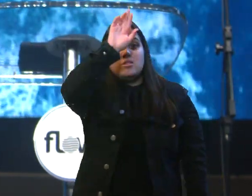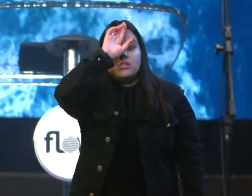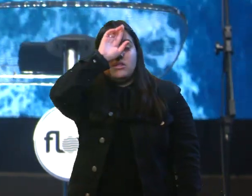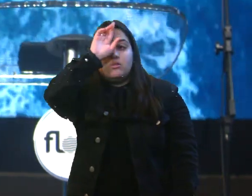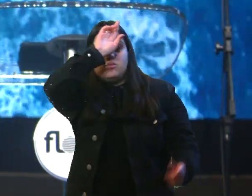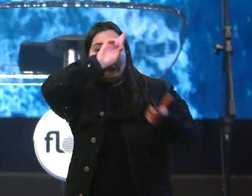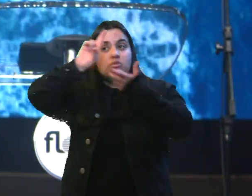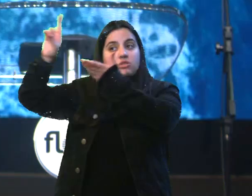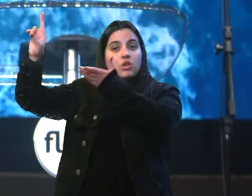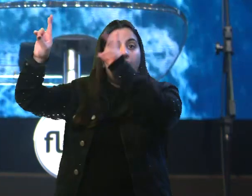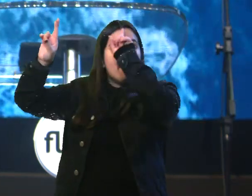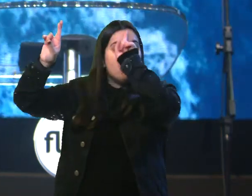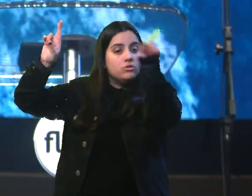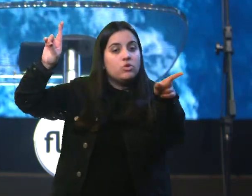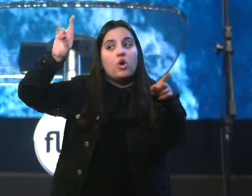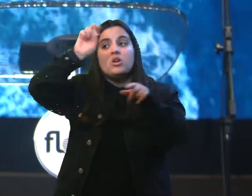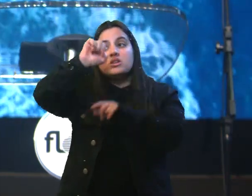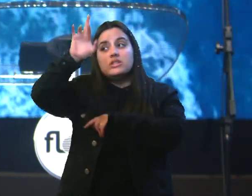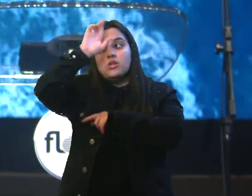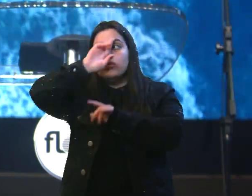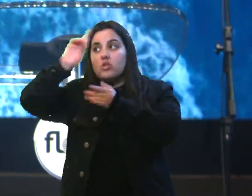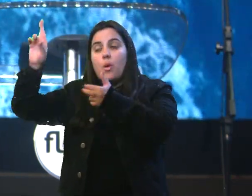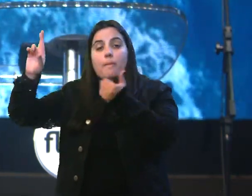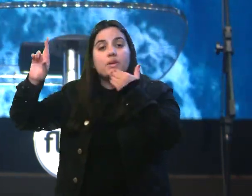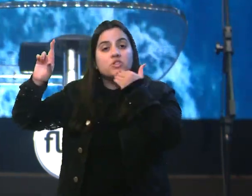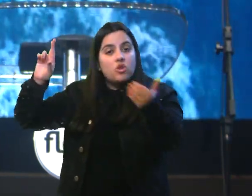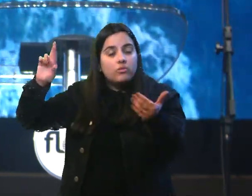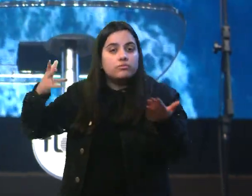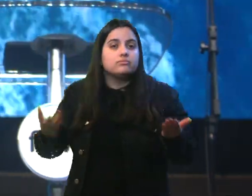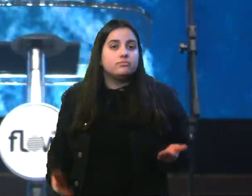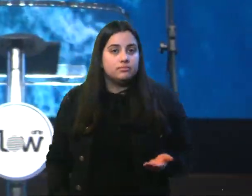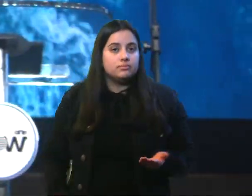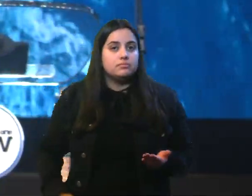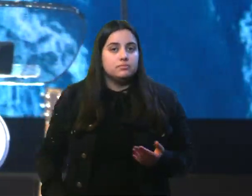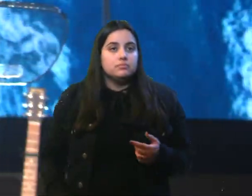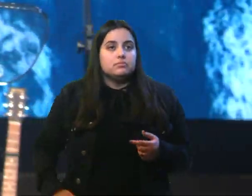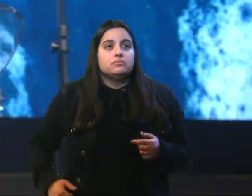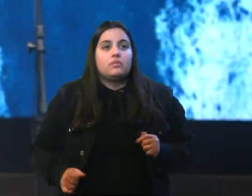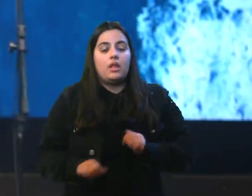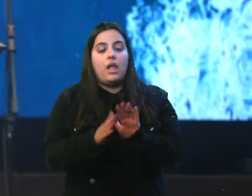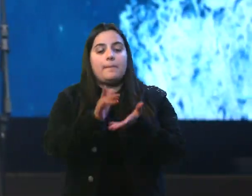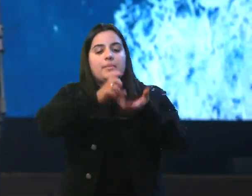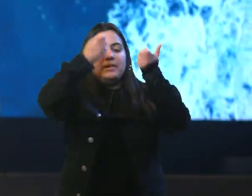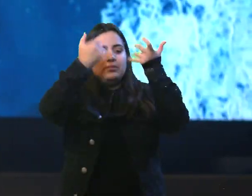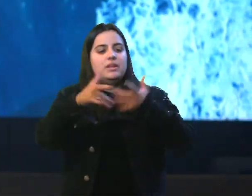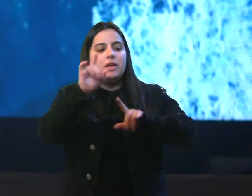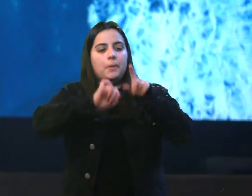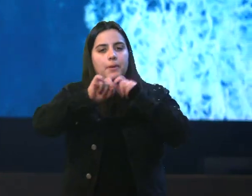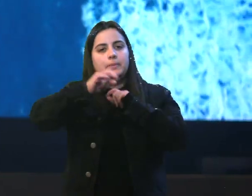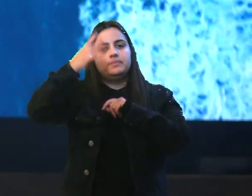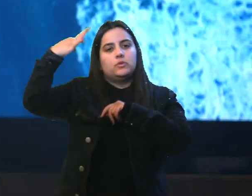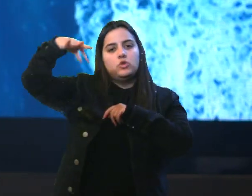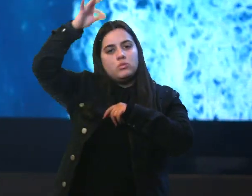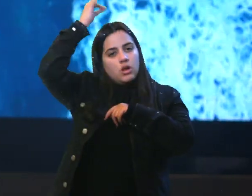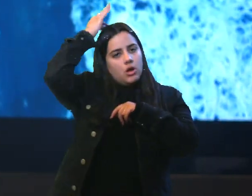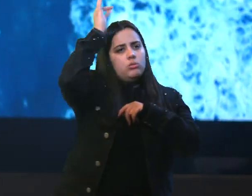falou, se o Senhor pediu. A Bíblia fala que o Espírito Santo, ele distribui dons sobre a